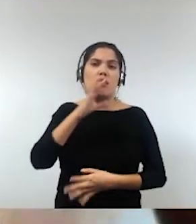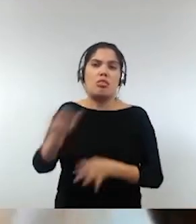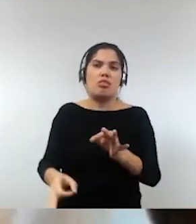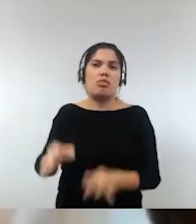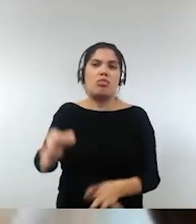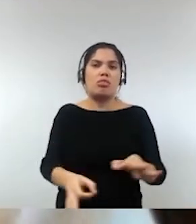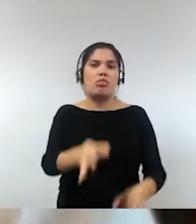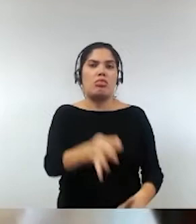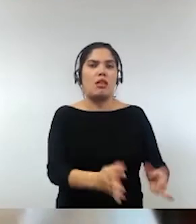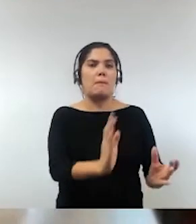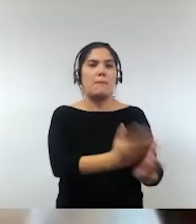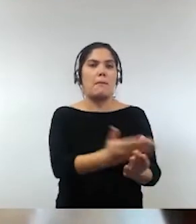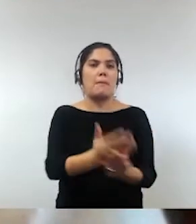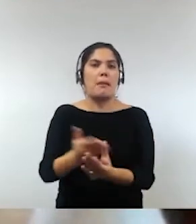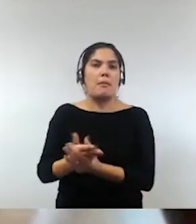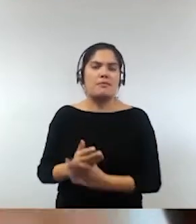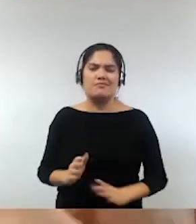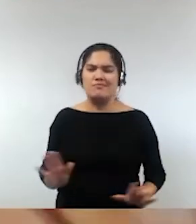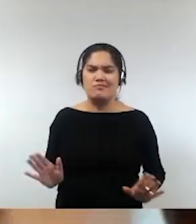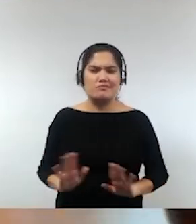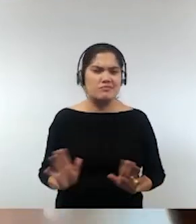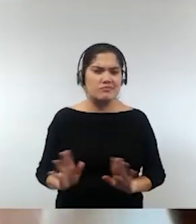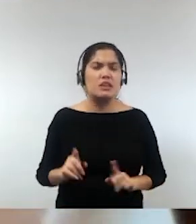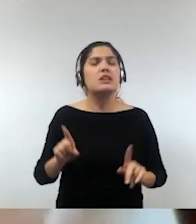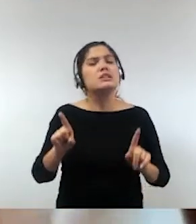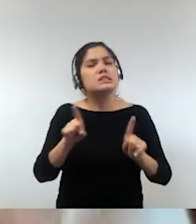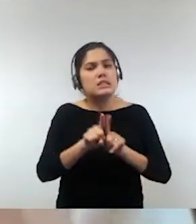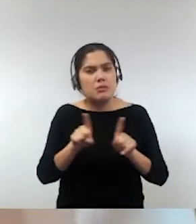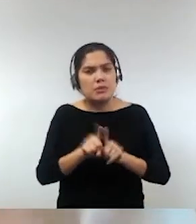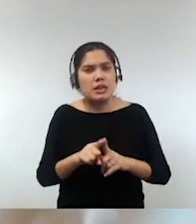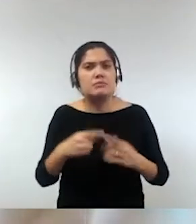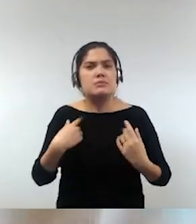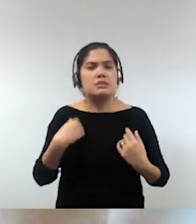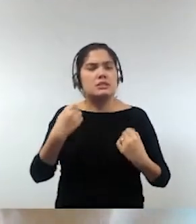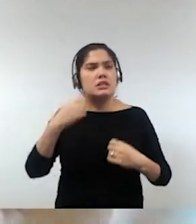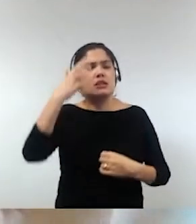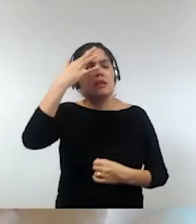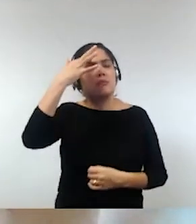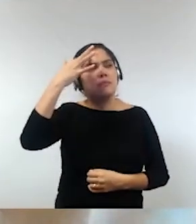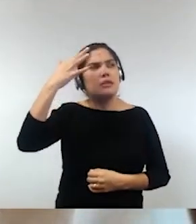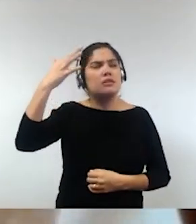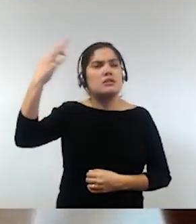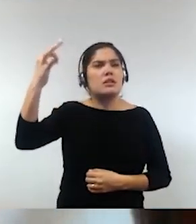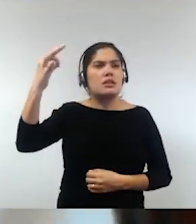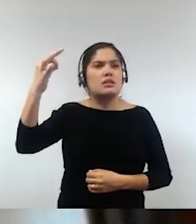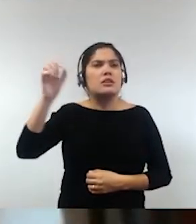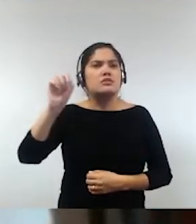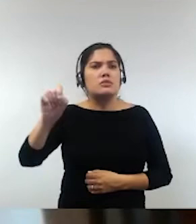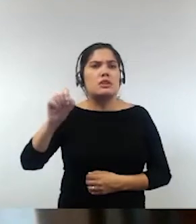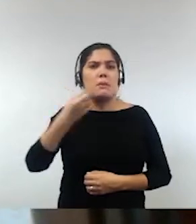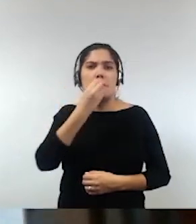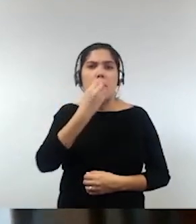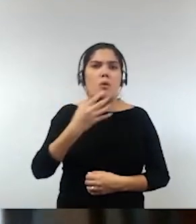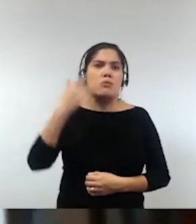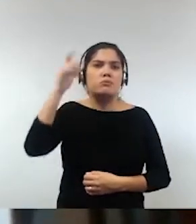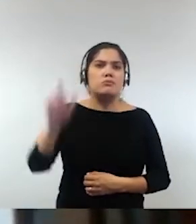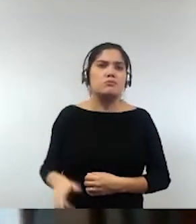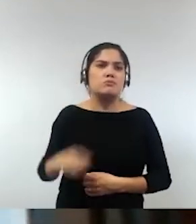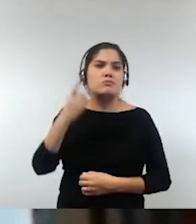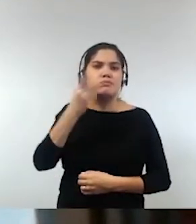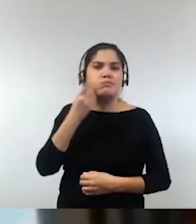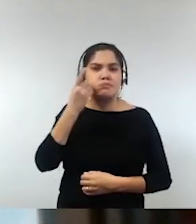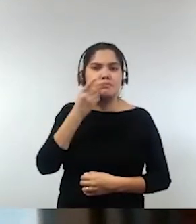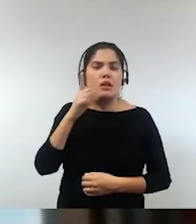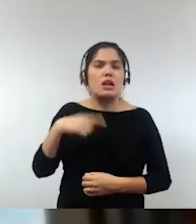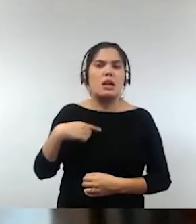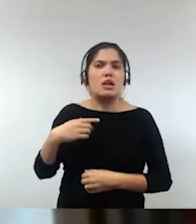de processos, né? Ele também deve se despir daquela mentalidade que um bom advogado é o advogado